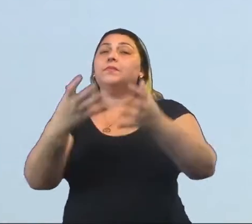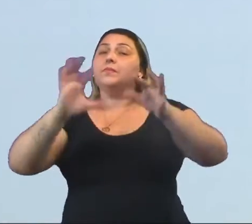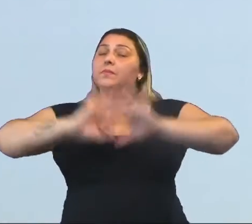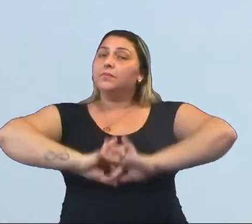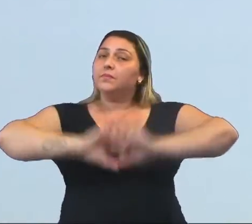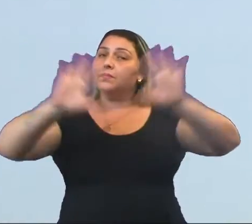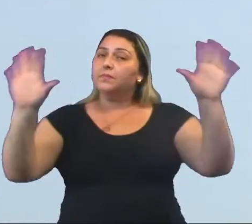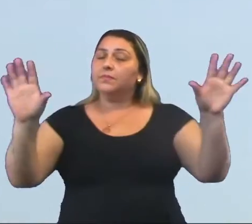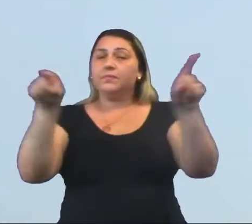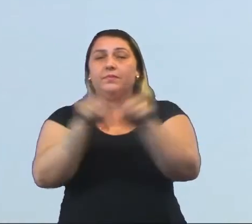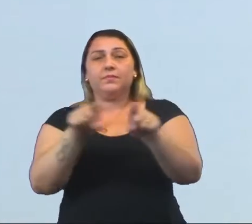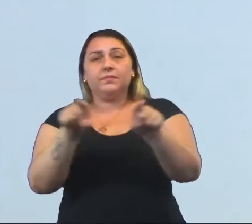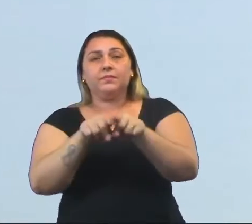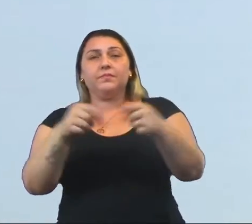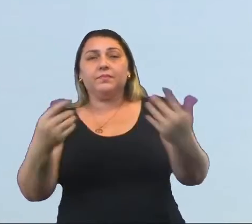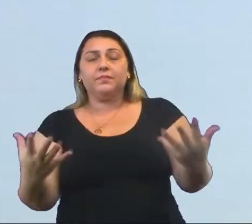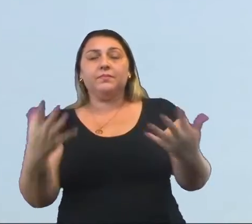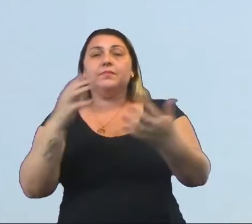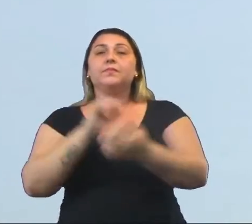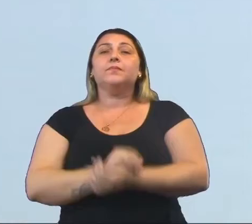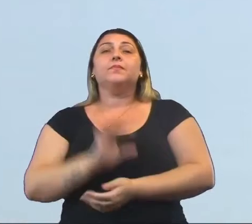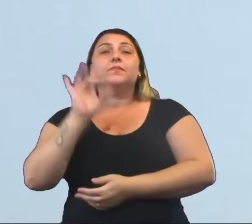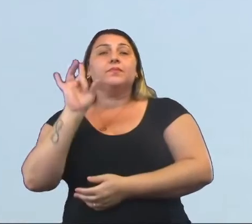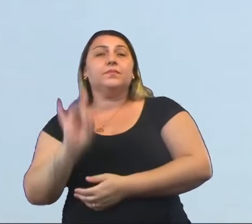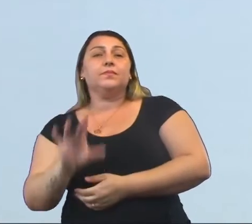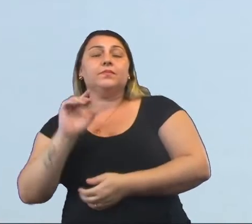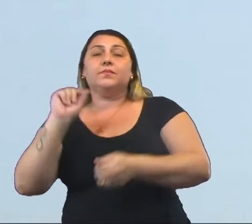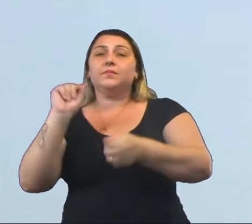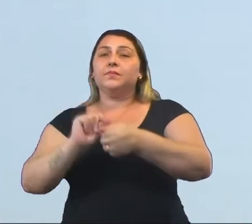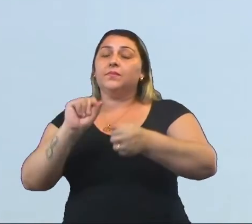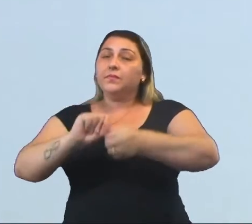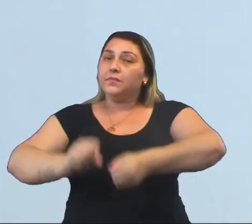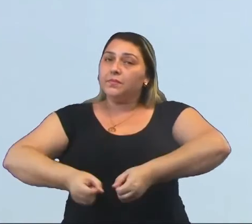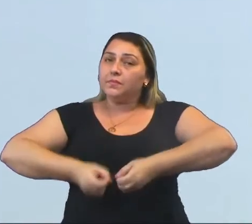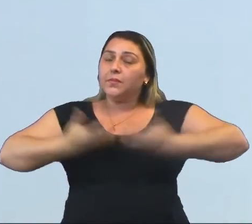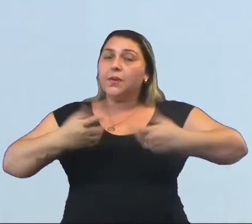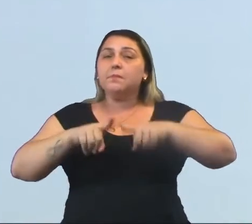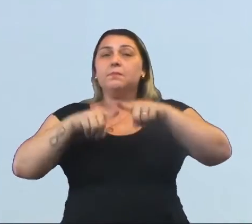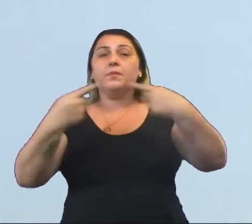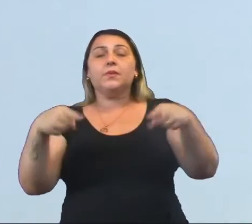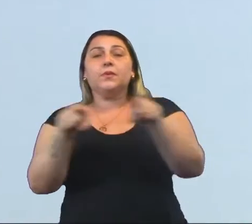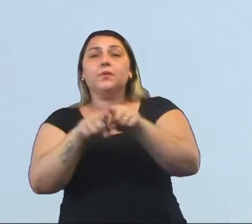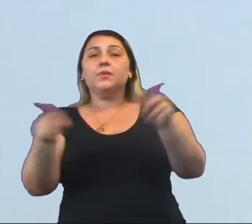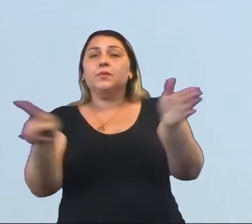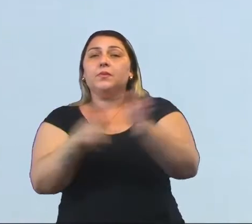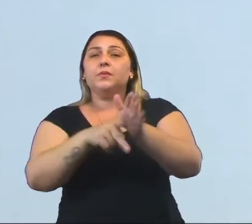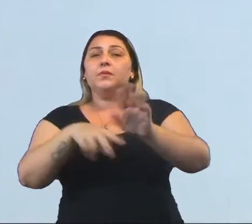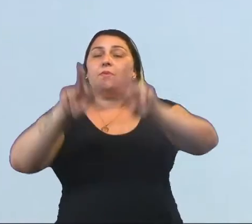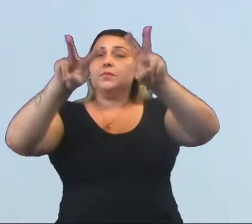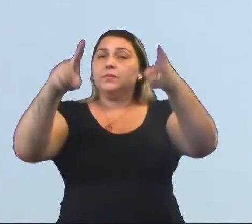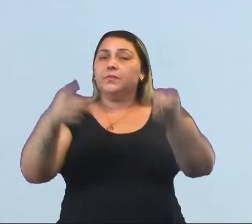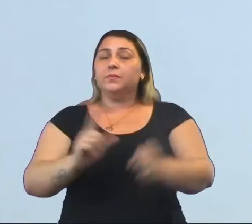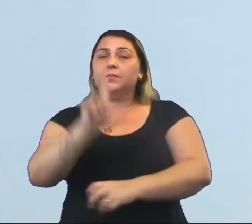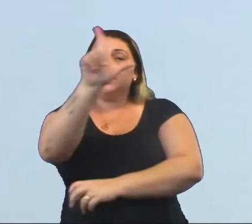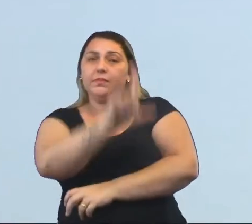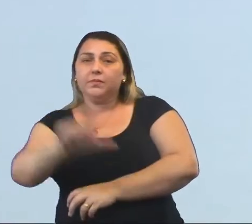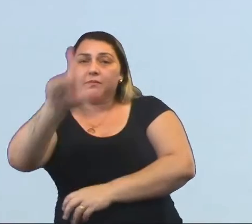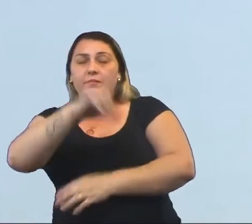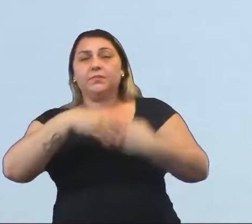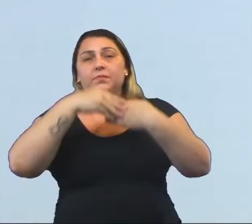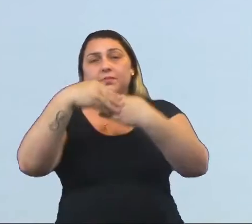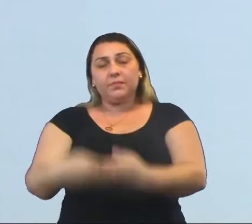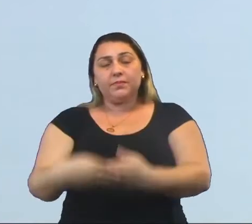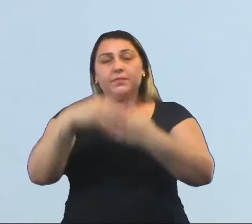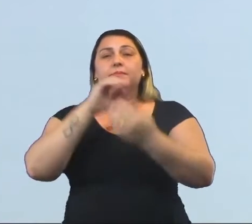libertar disso também. Se libertar não apenas do fazer poético, mas também dos próprios temas que a literatura trazia.